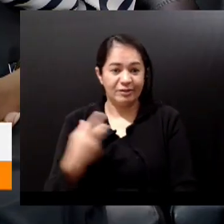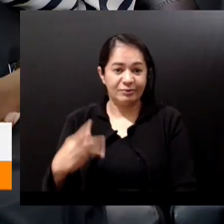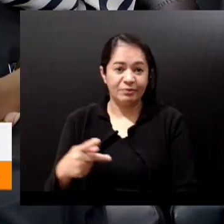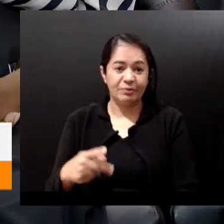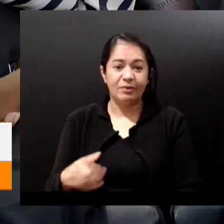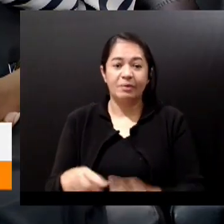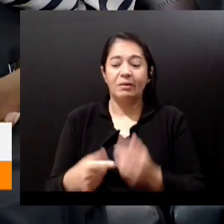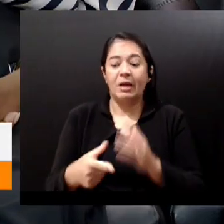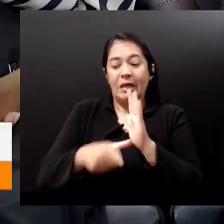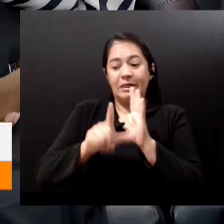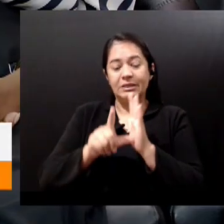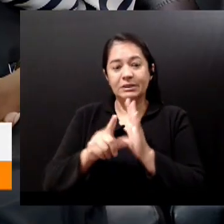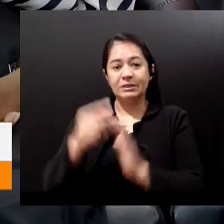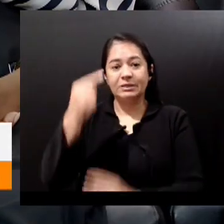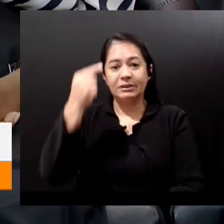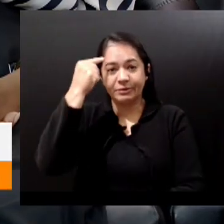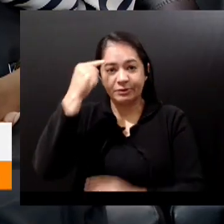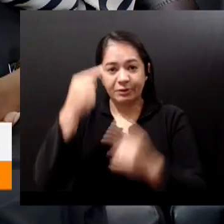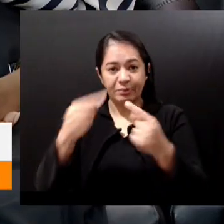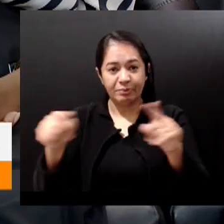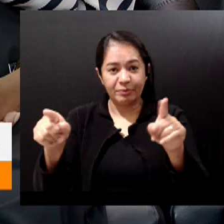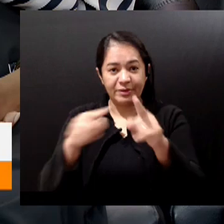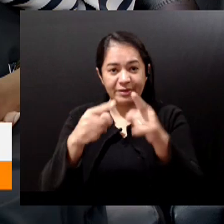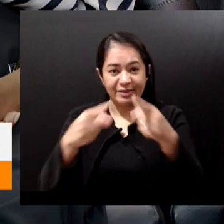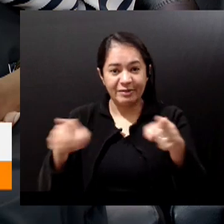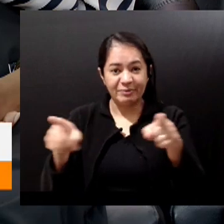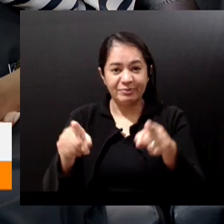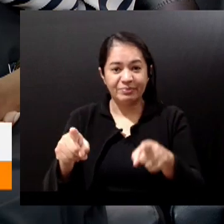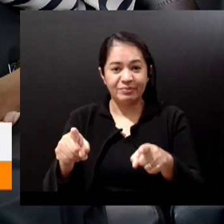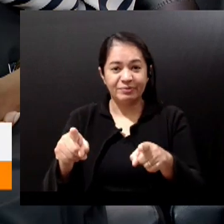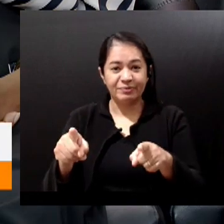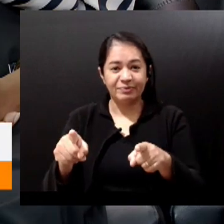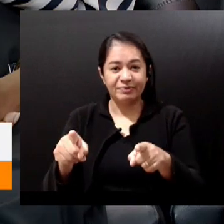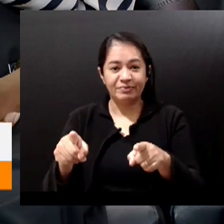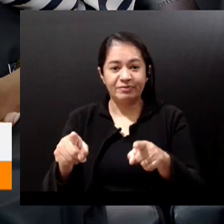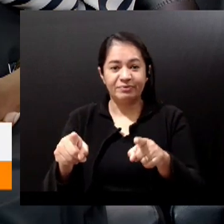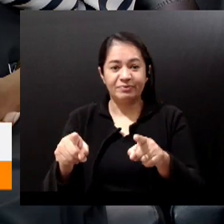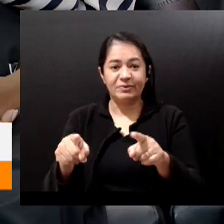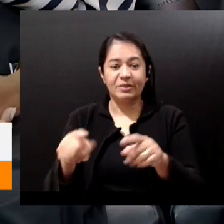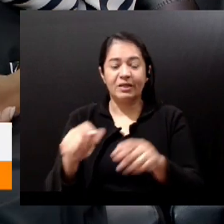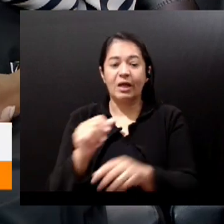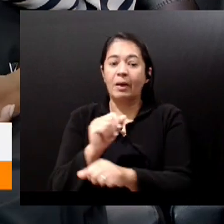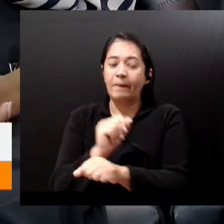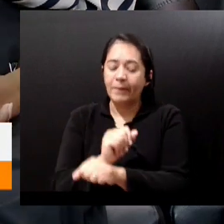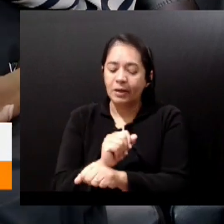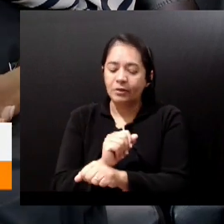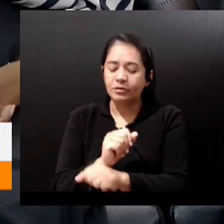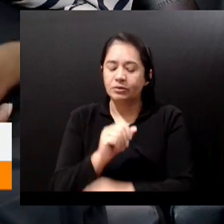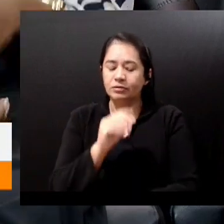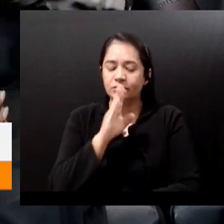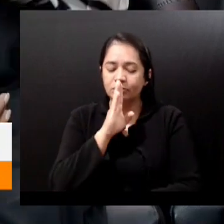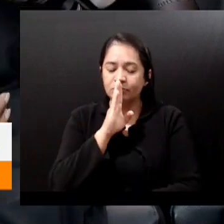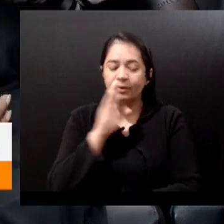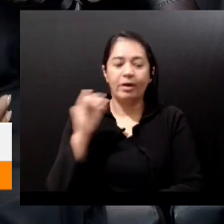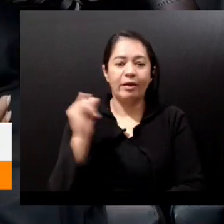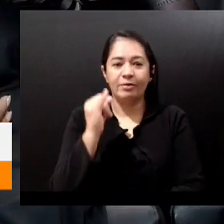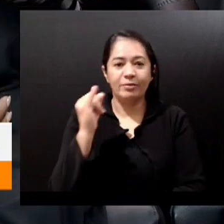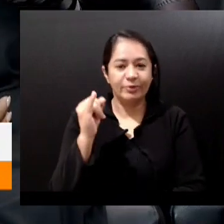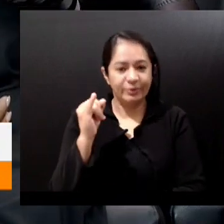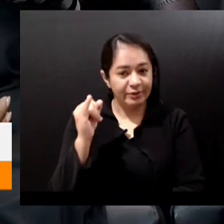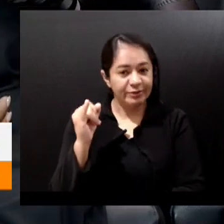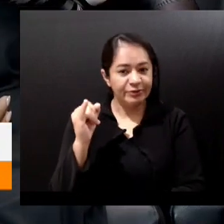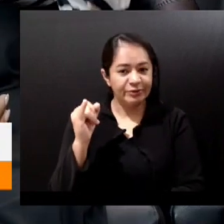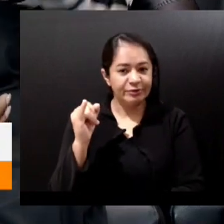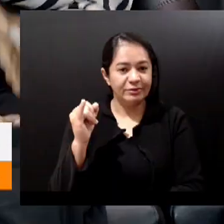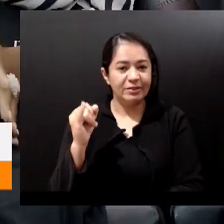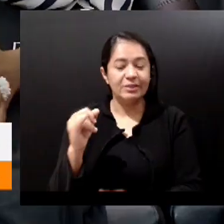um tema que a gente vai girar aqui, as pausas são importantes, o silêncio é importante, tal Sim. como o barulho. Então, saber encaixar